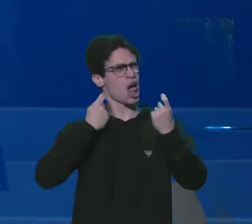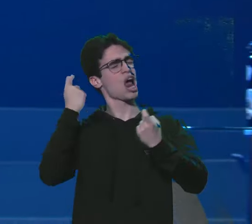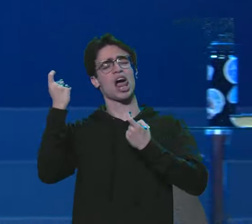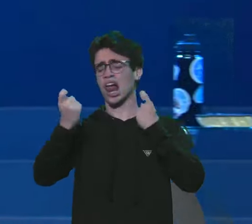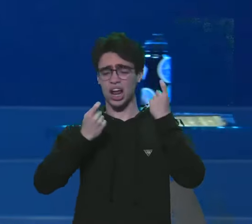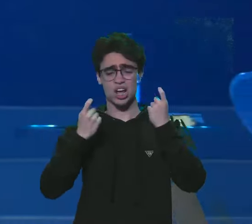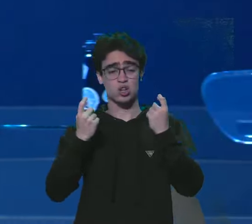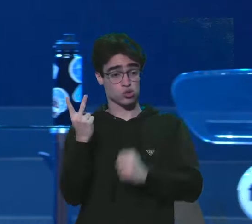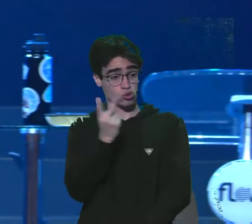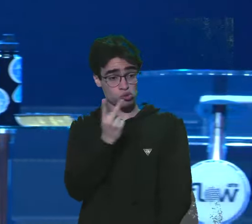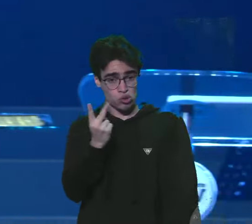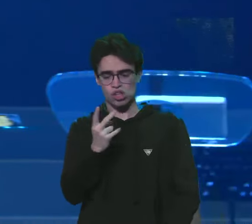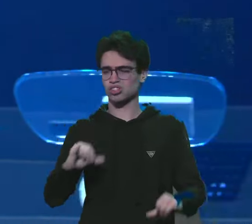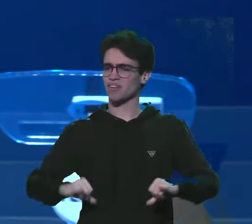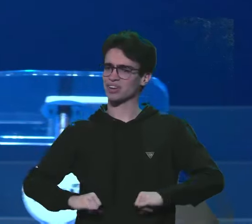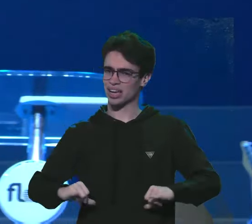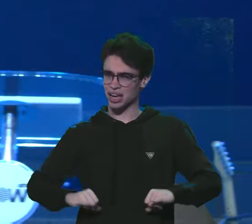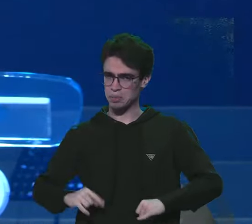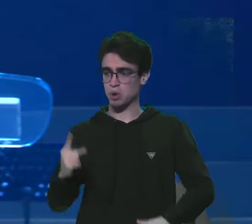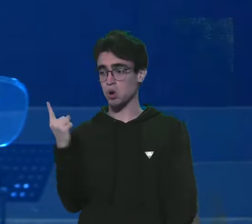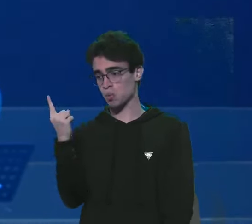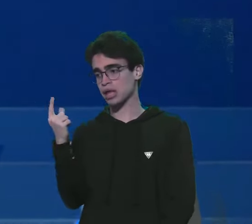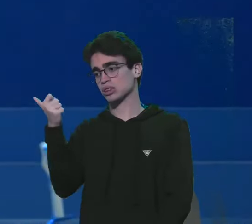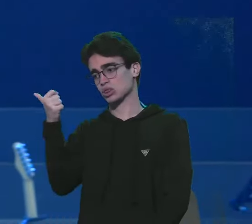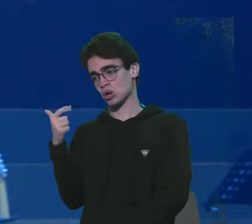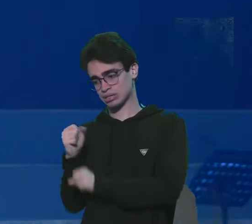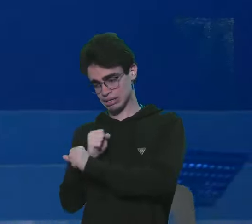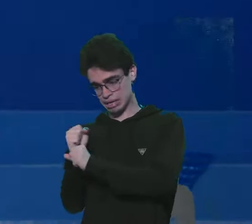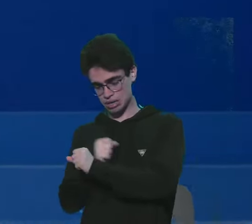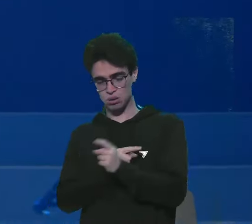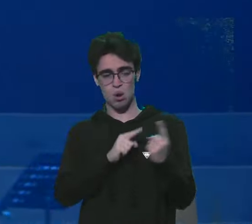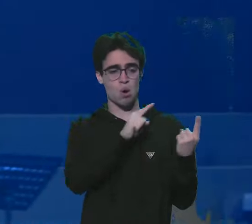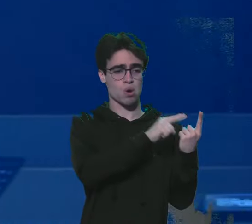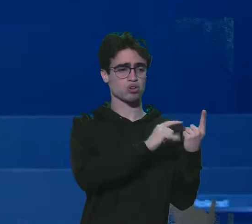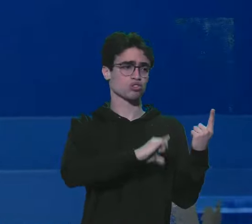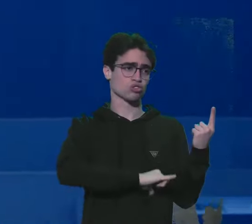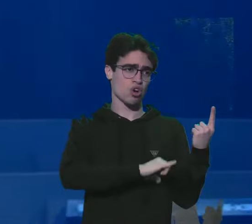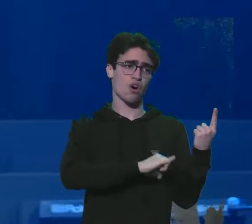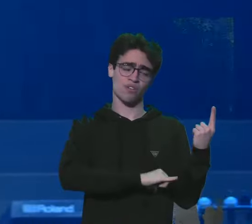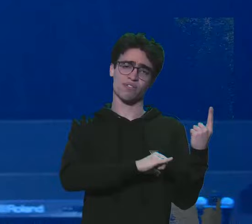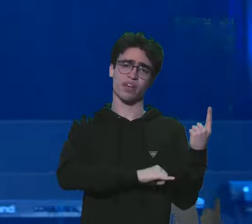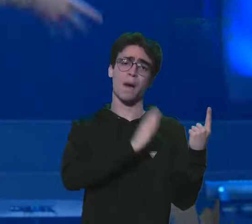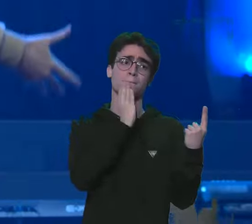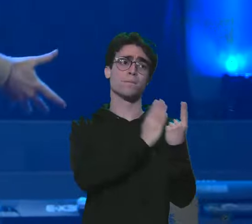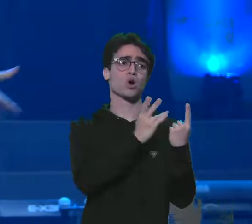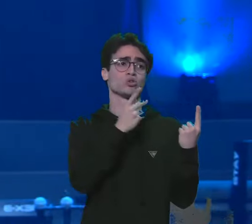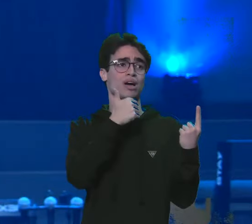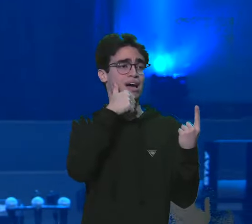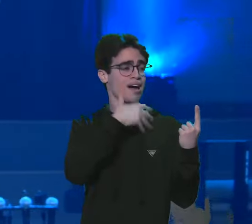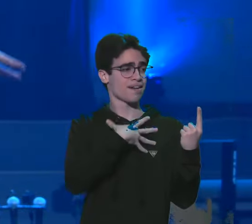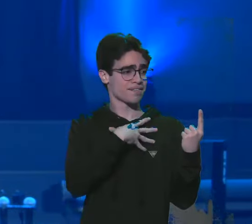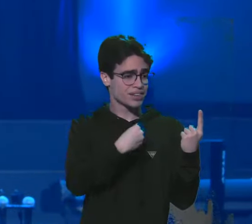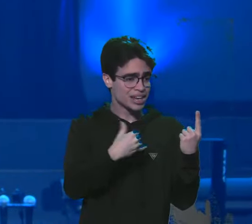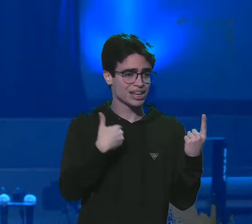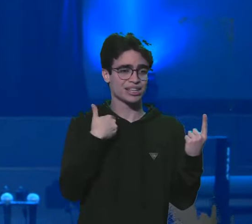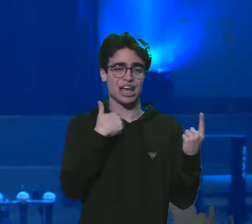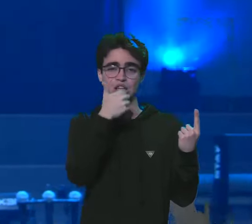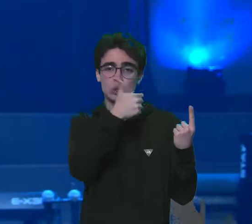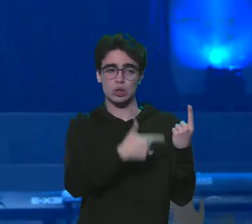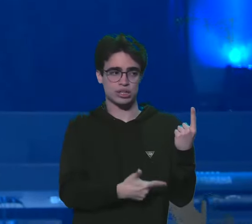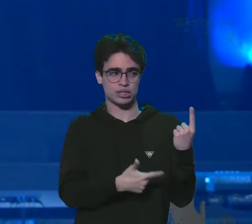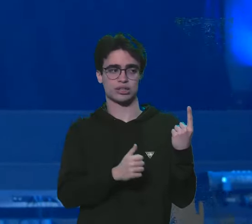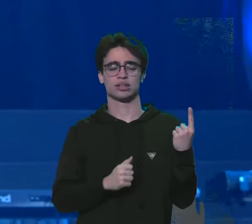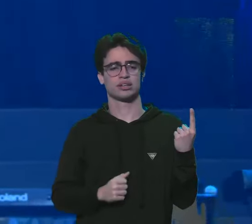estavam sofrendo. Uma sofria há 12 anos e o outro sofria pela sua filha de 12